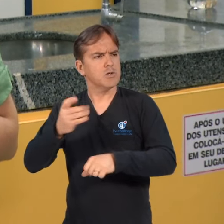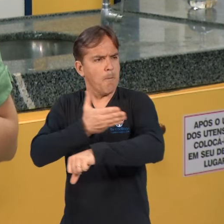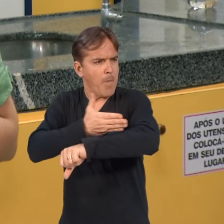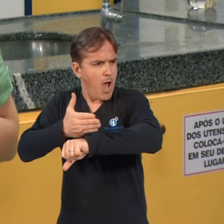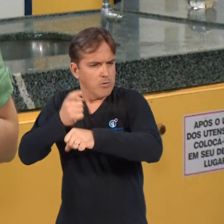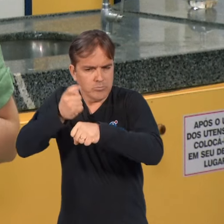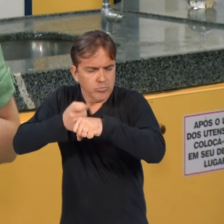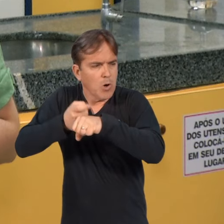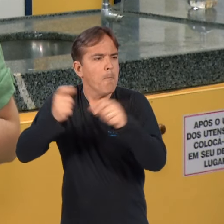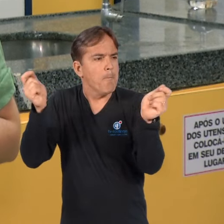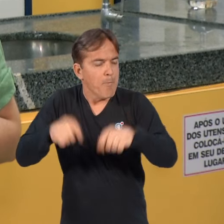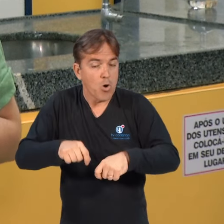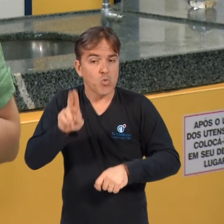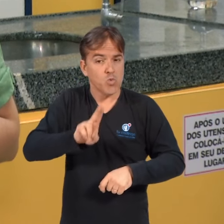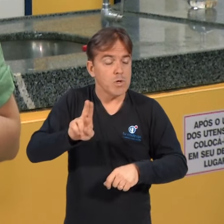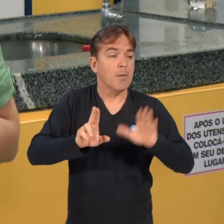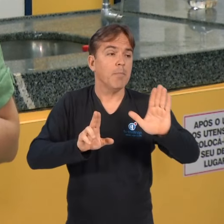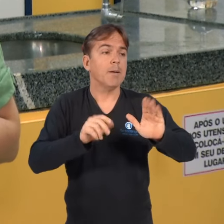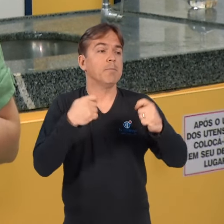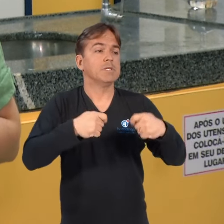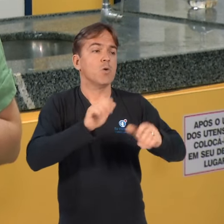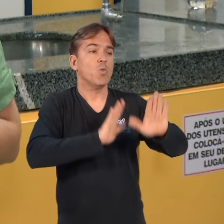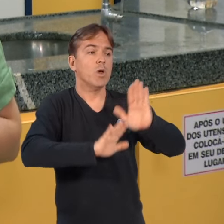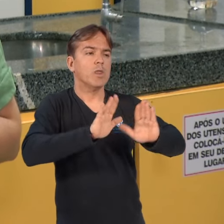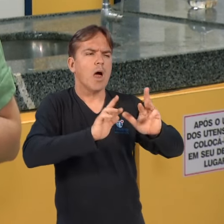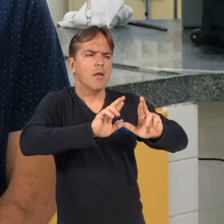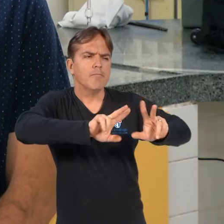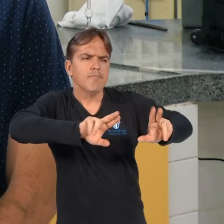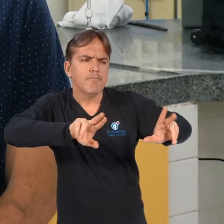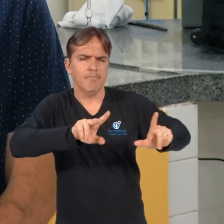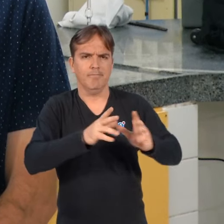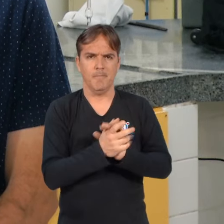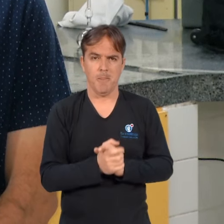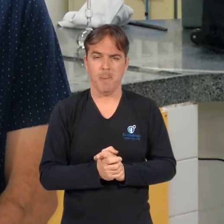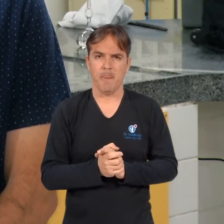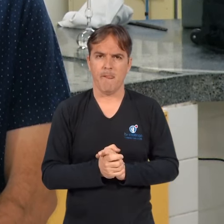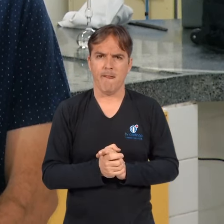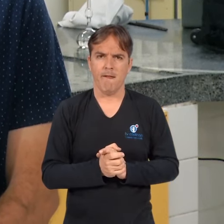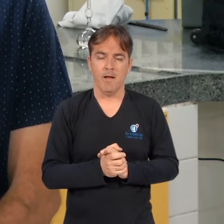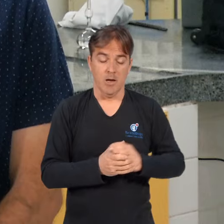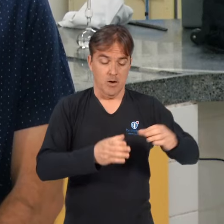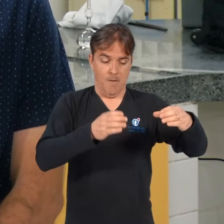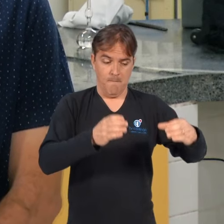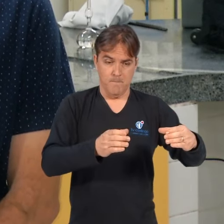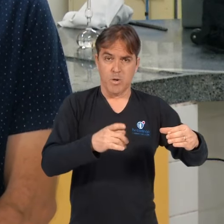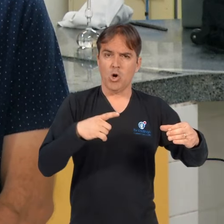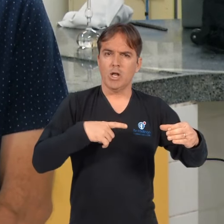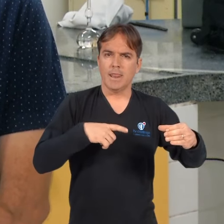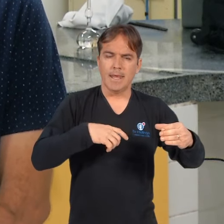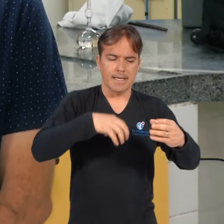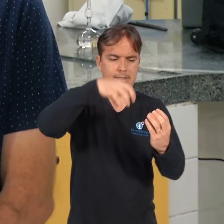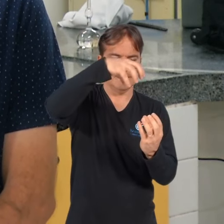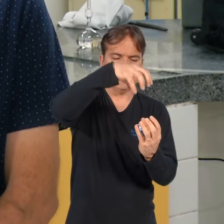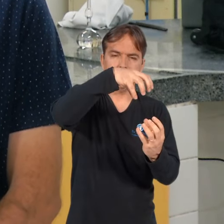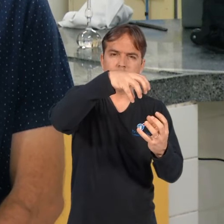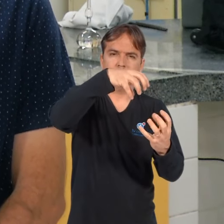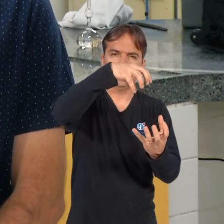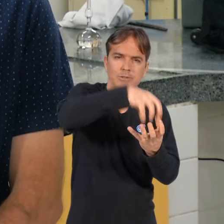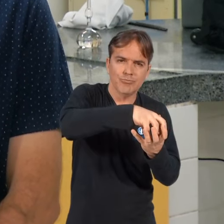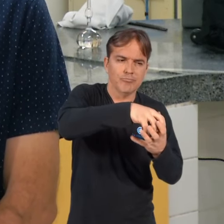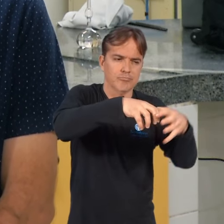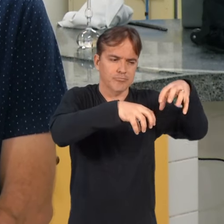utilizado, contanto que você tenha alguns cuidados adicionais. Esse bloco, assim, a gente conseguiu um sistema de encaixe que facilita muito